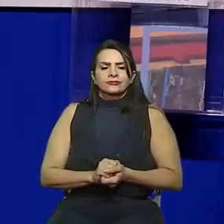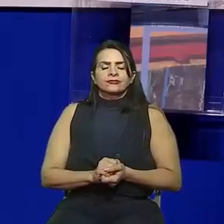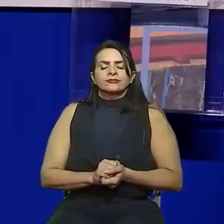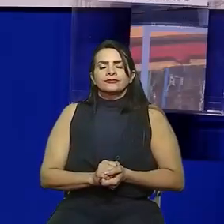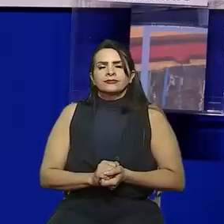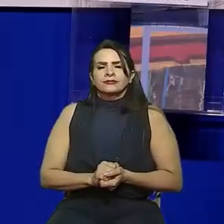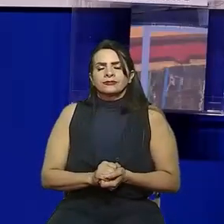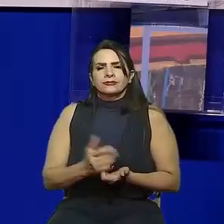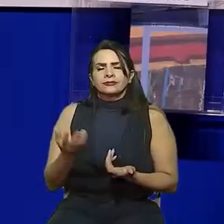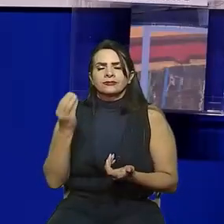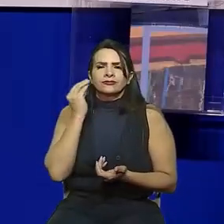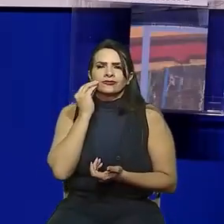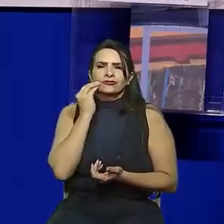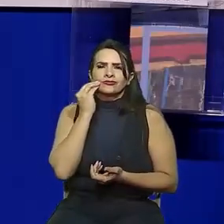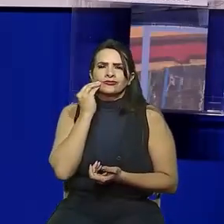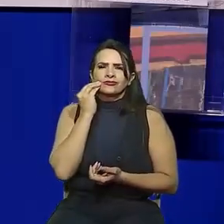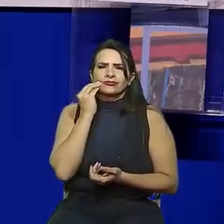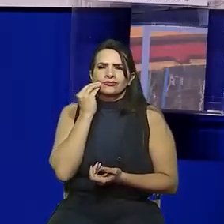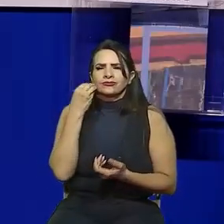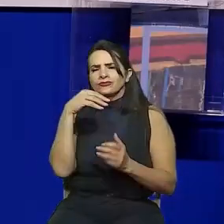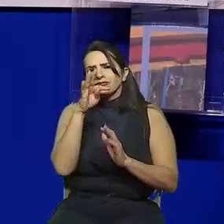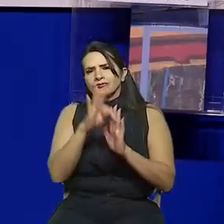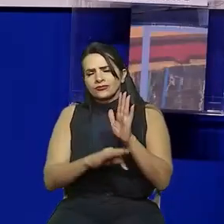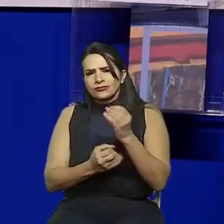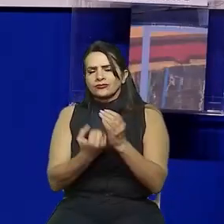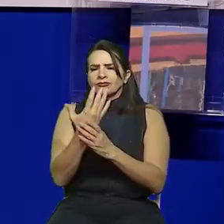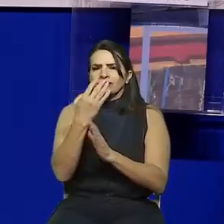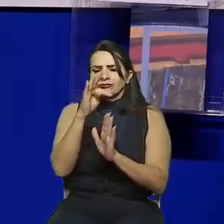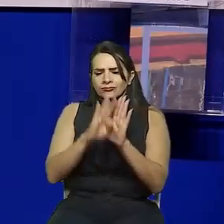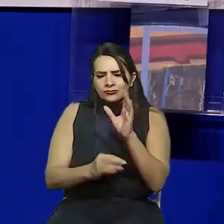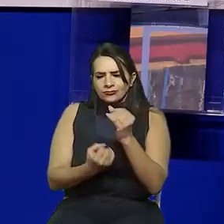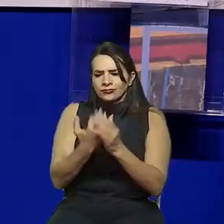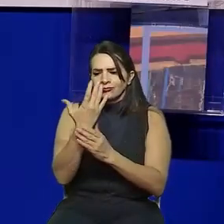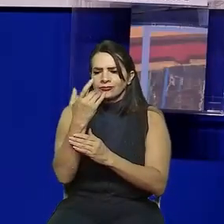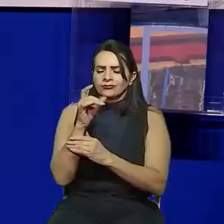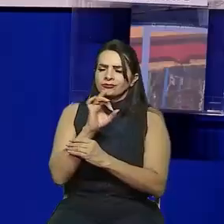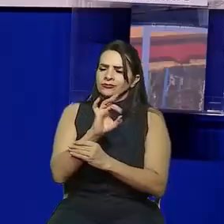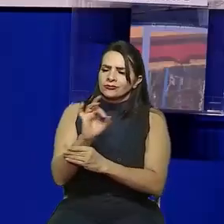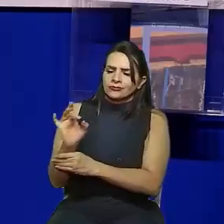fazer pequenos textos a partir de cada matéria.